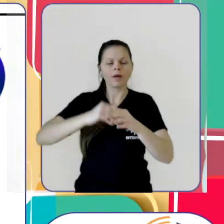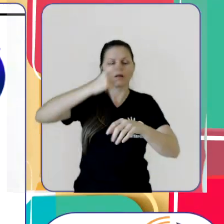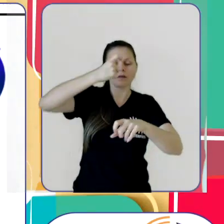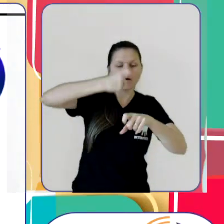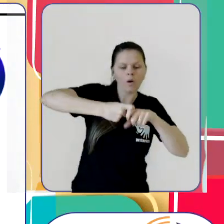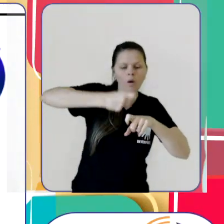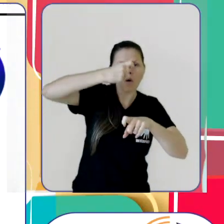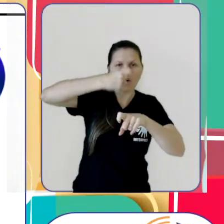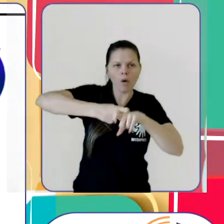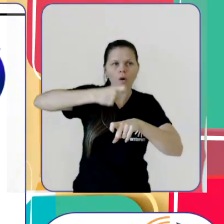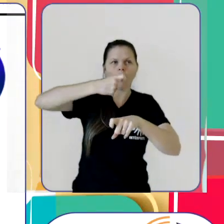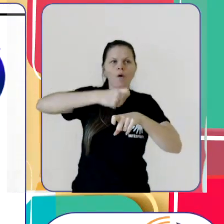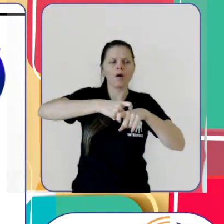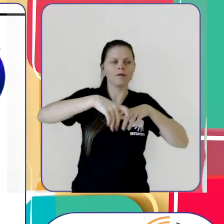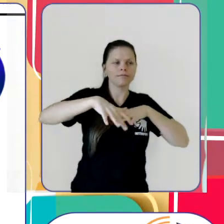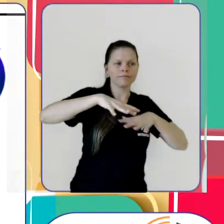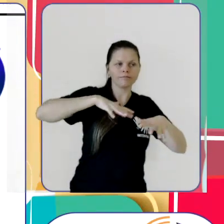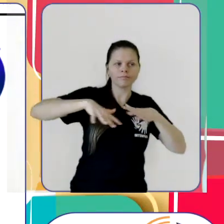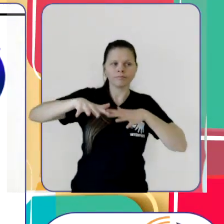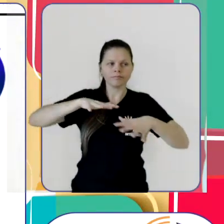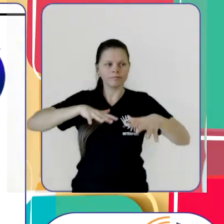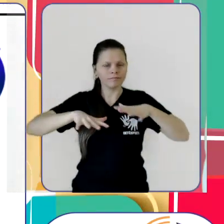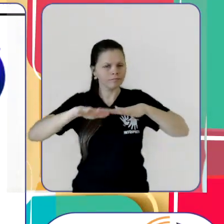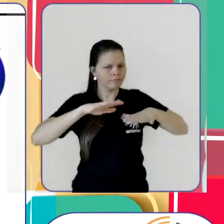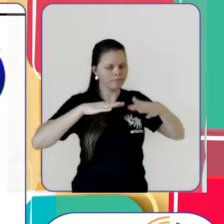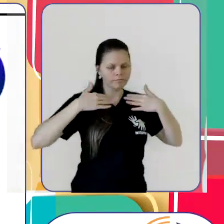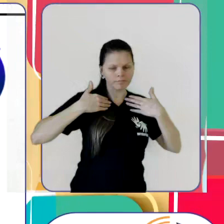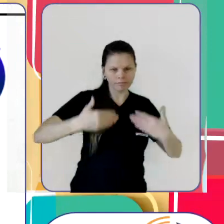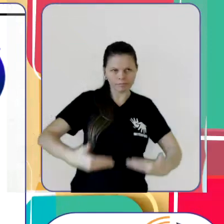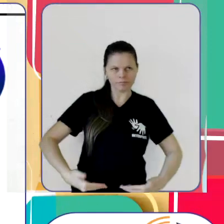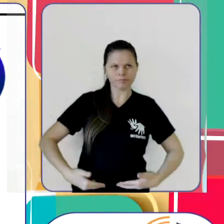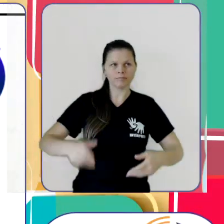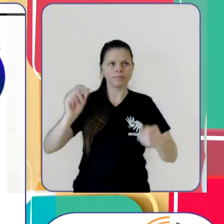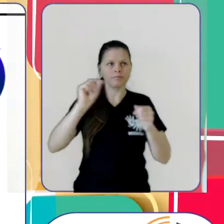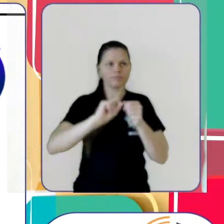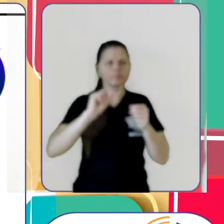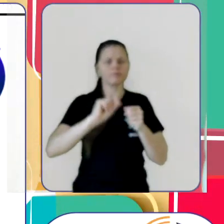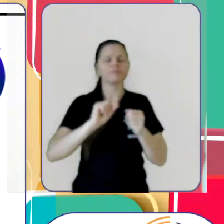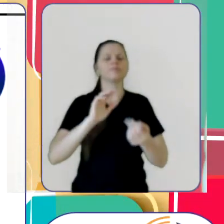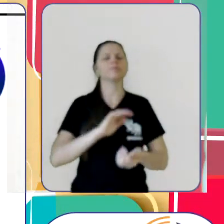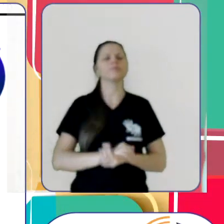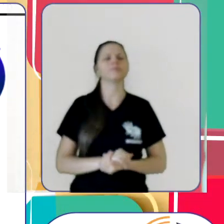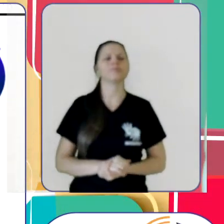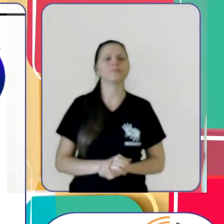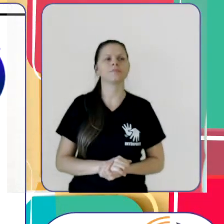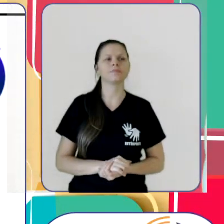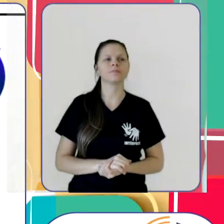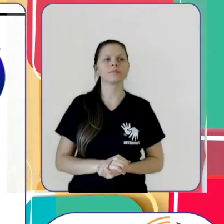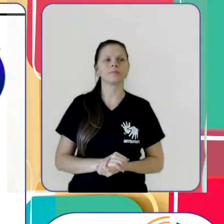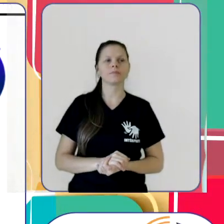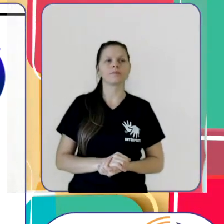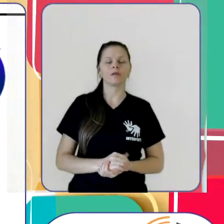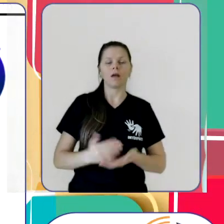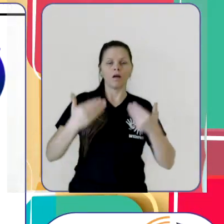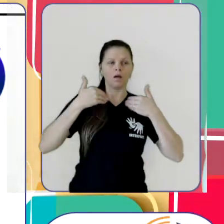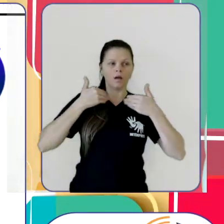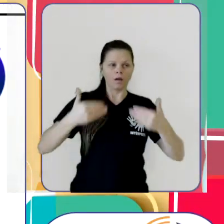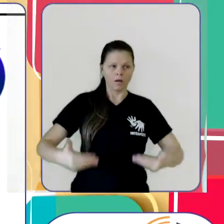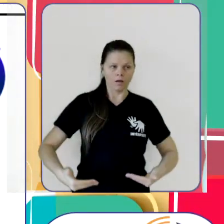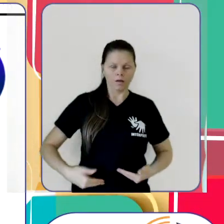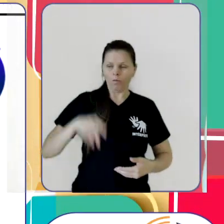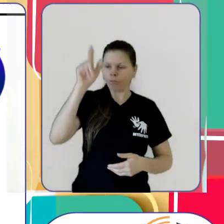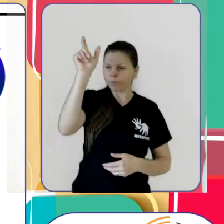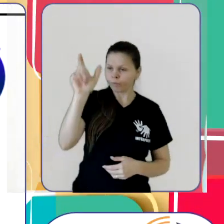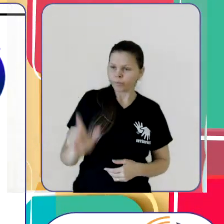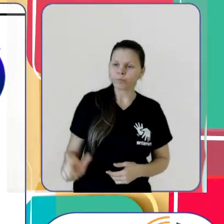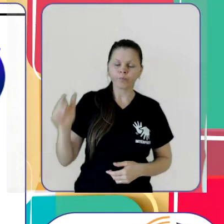estão se movimentando de acordo com o movimento que o seu corpo estiver fazendo. Então, o ser humano adulto possui 200